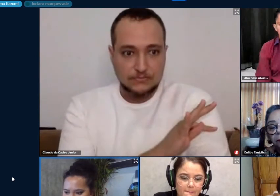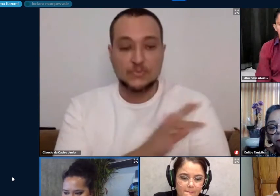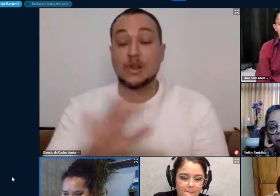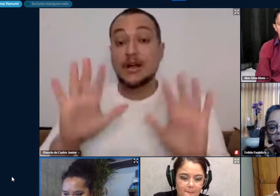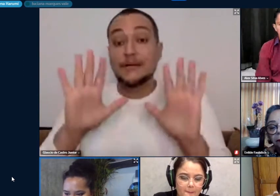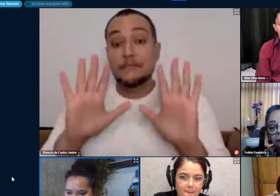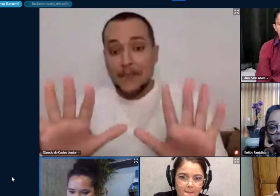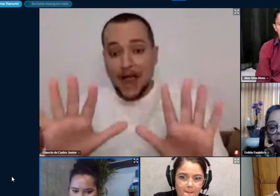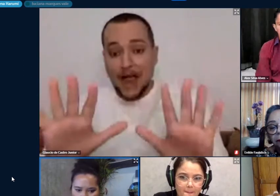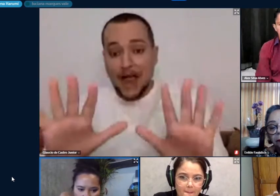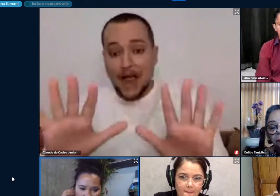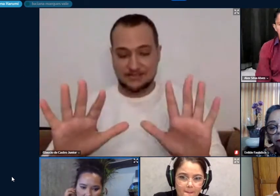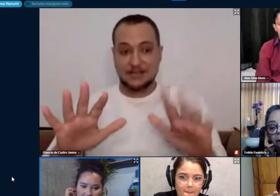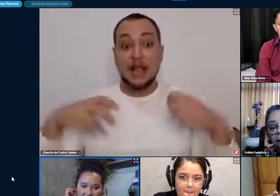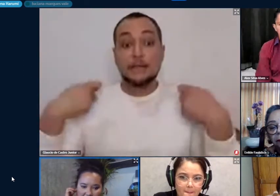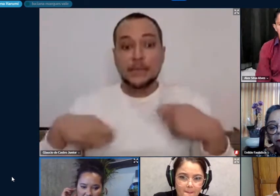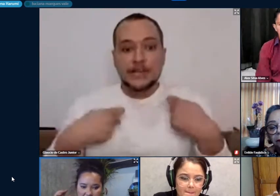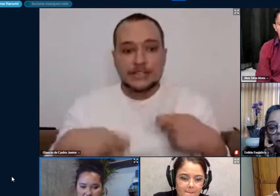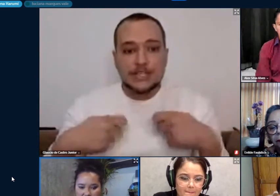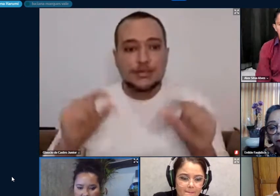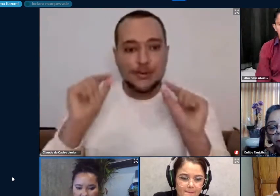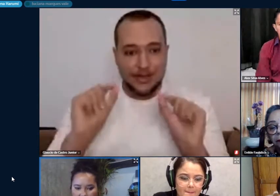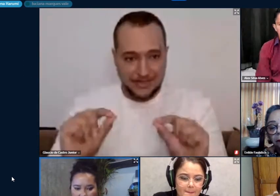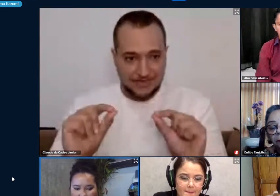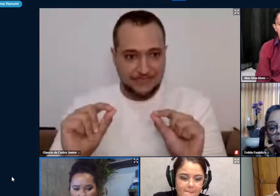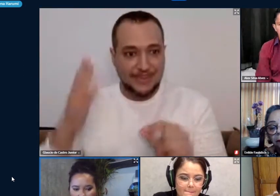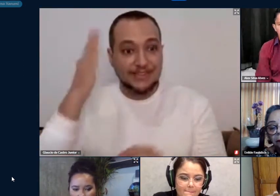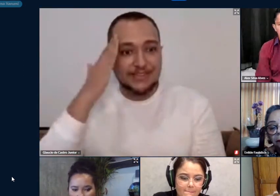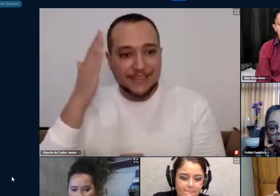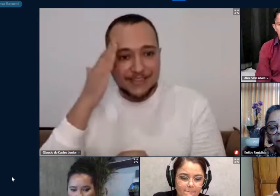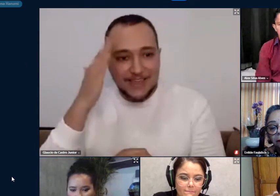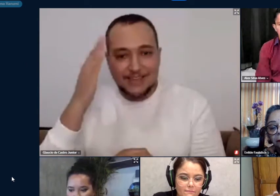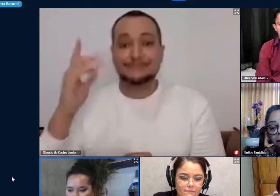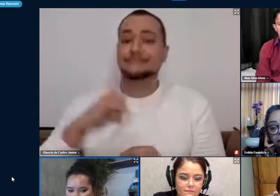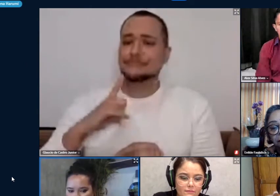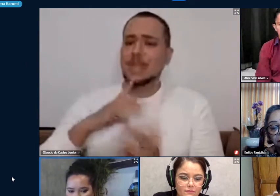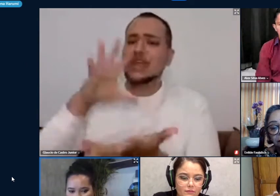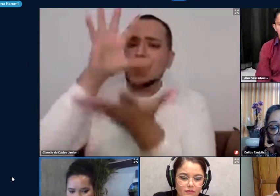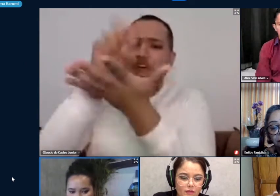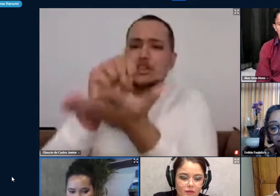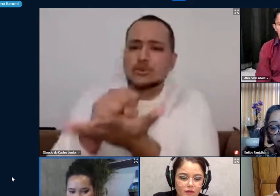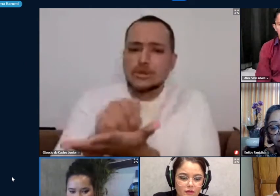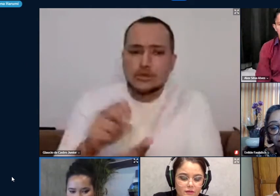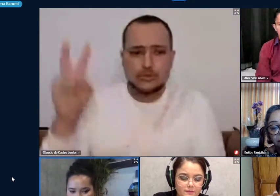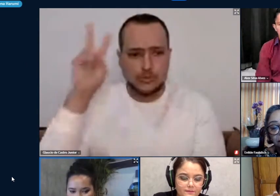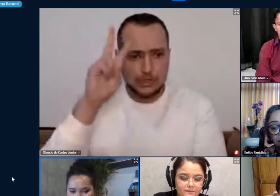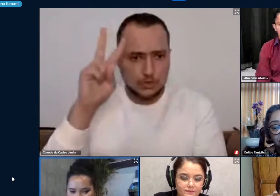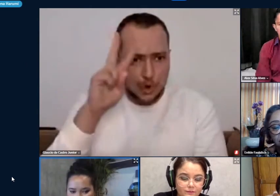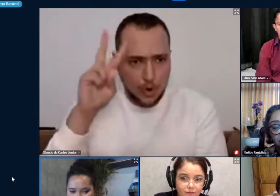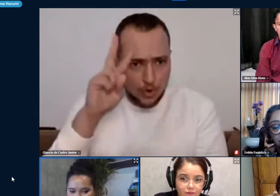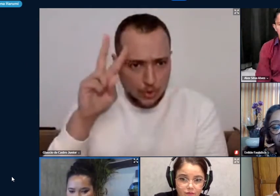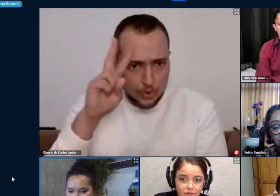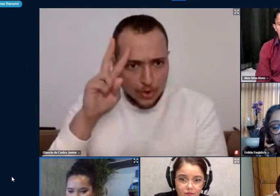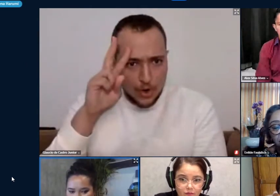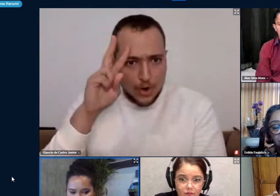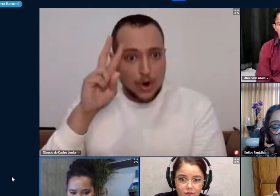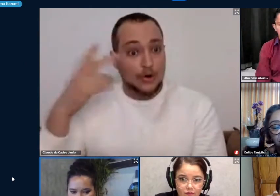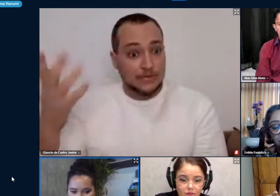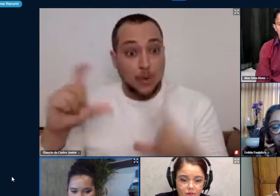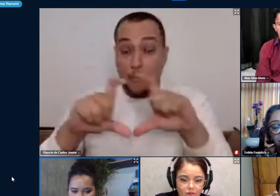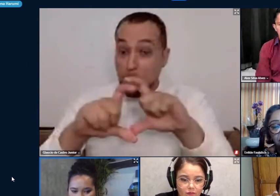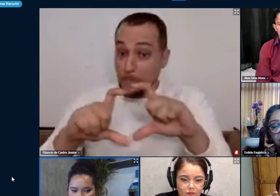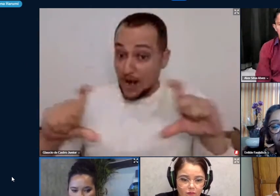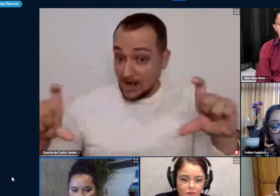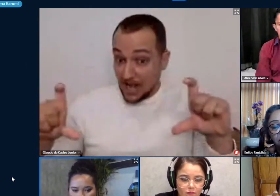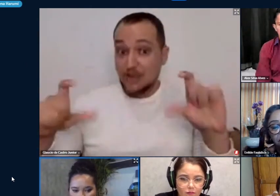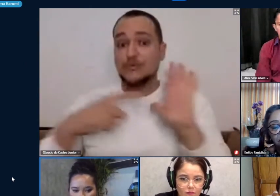com a questão técnica, mas é preciso compreender que existe um registro